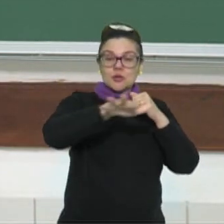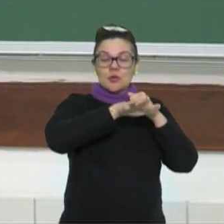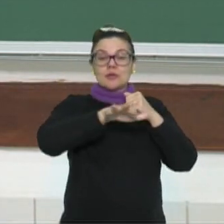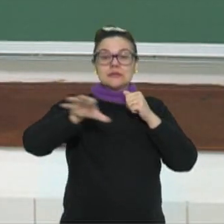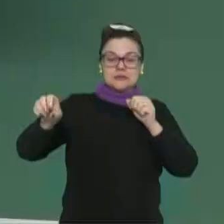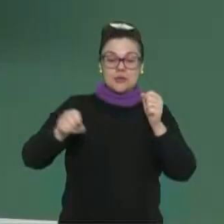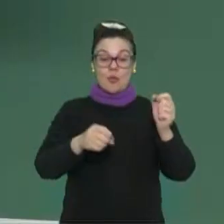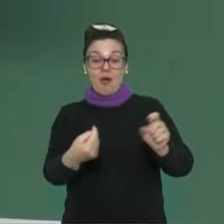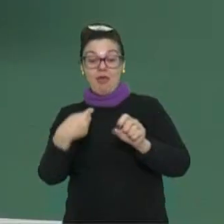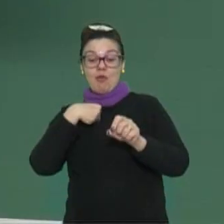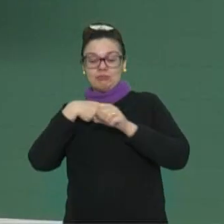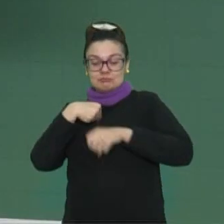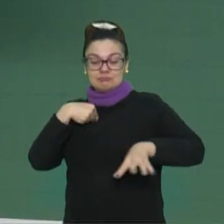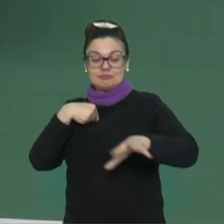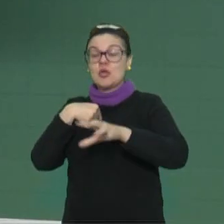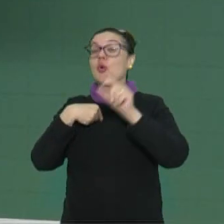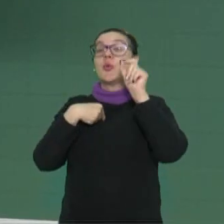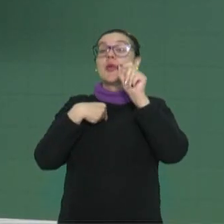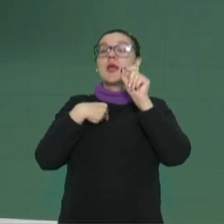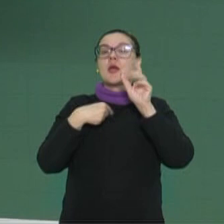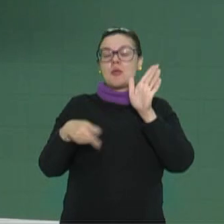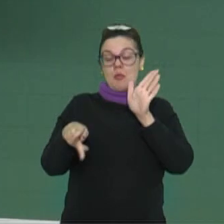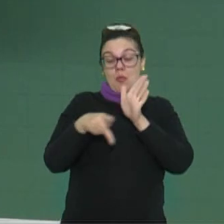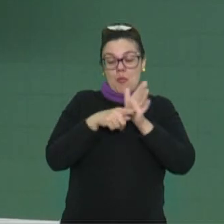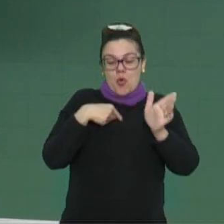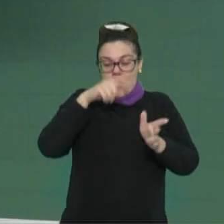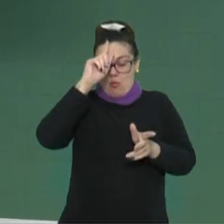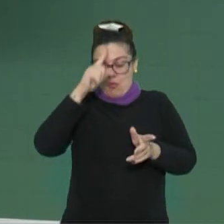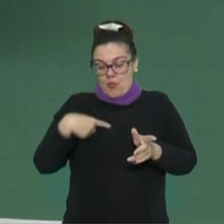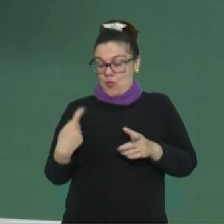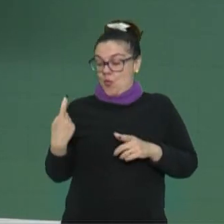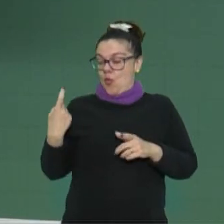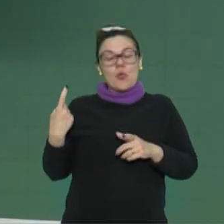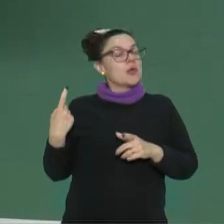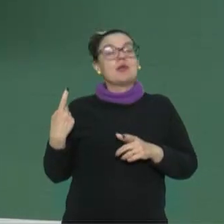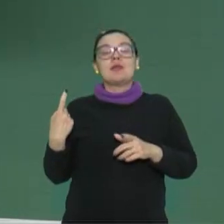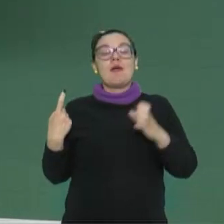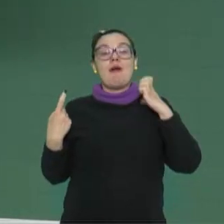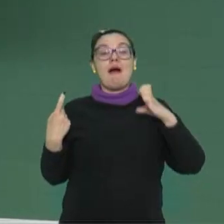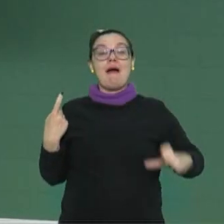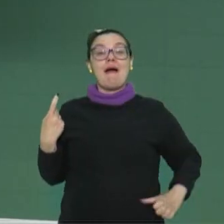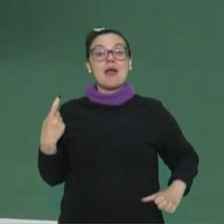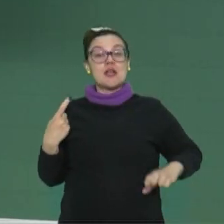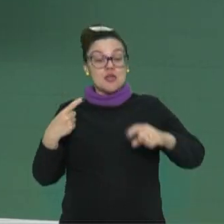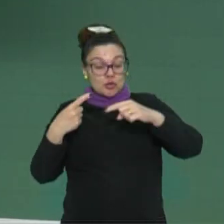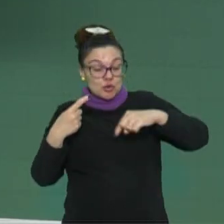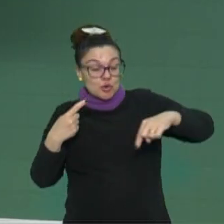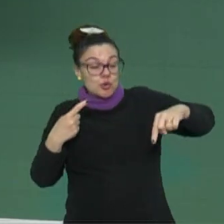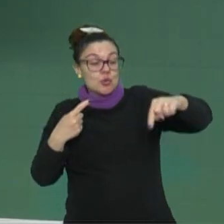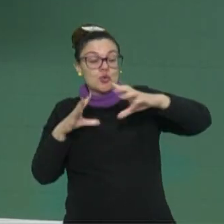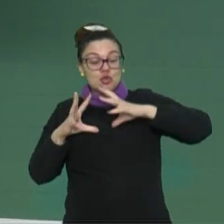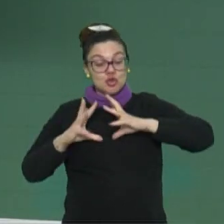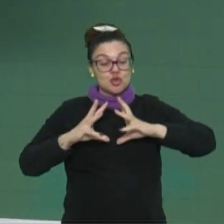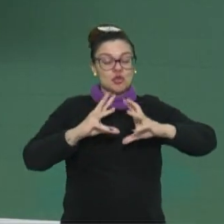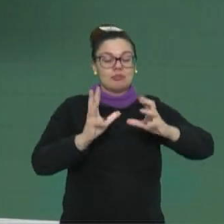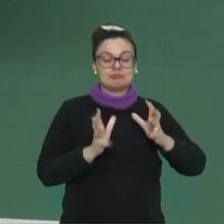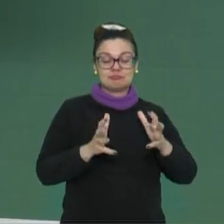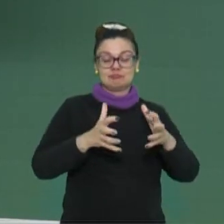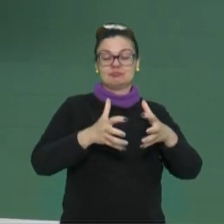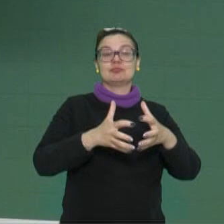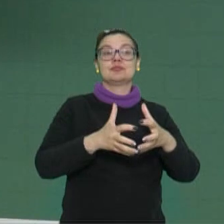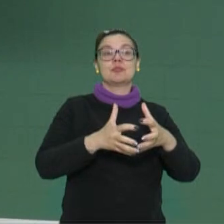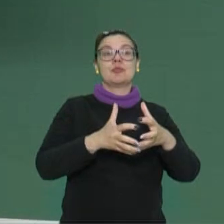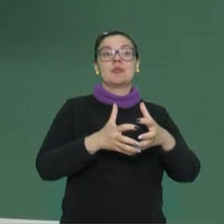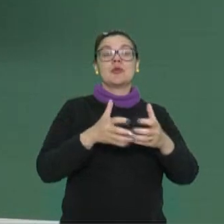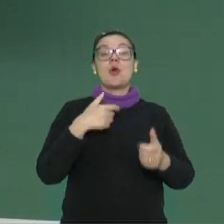nisso? É a saída do pensamento eurocêntrico e uma ética focada na identidade da comunidade. Por isso o